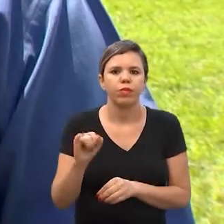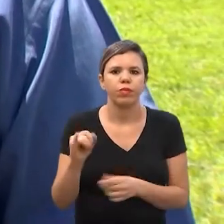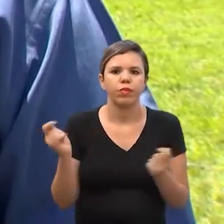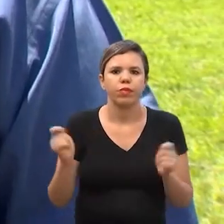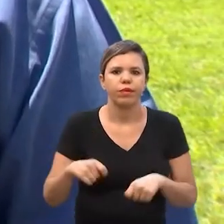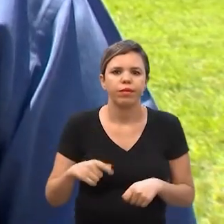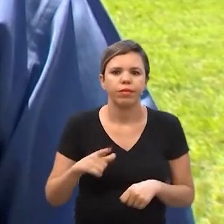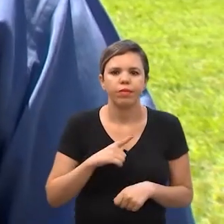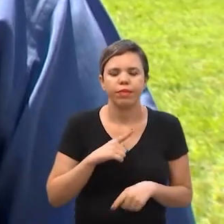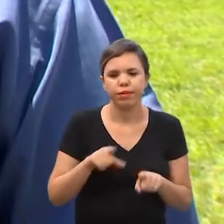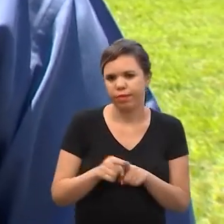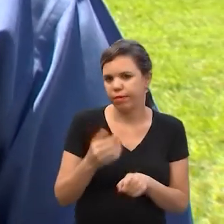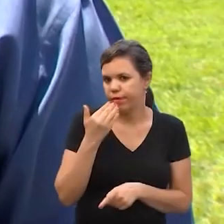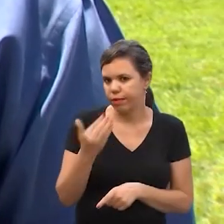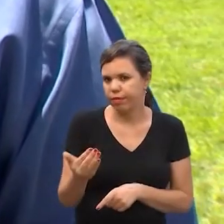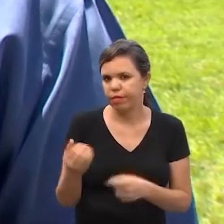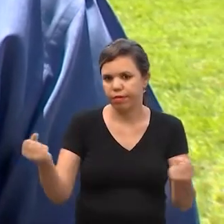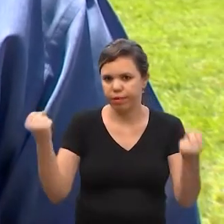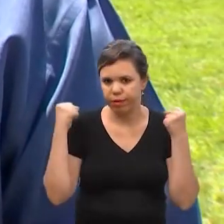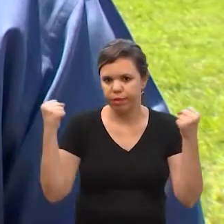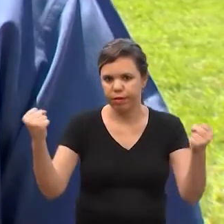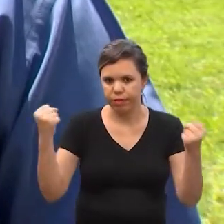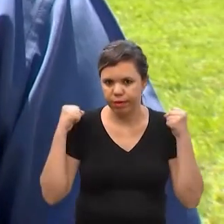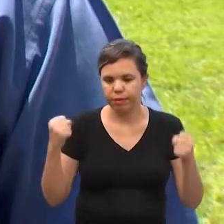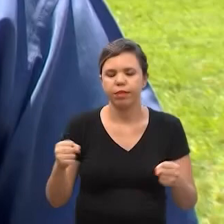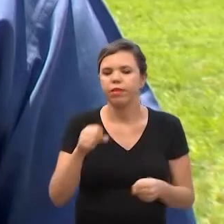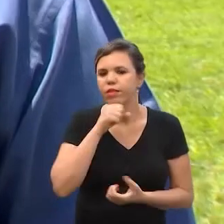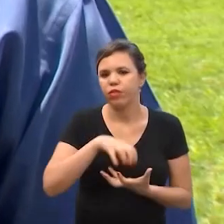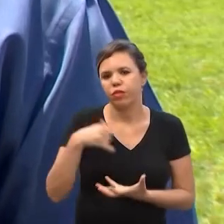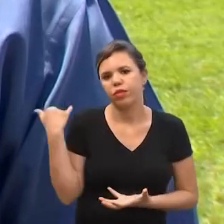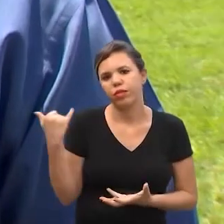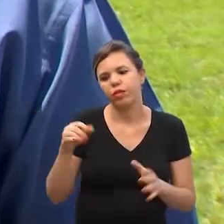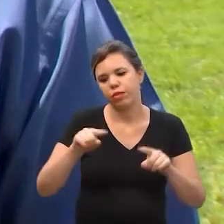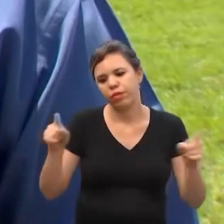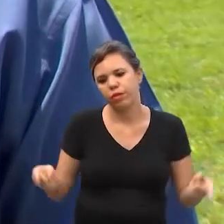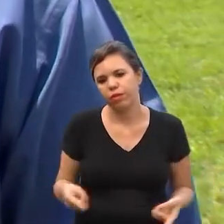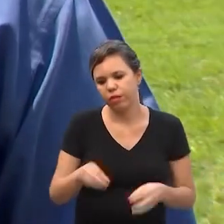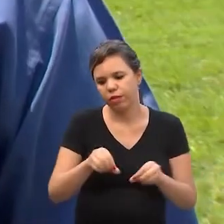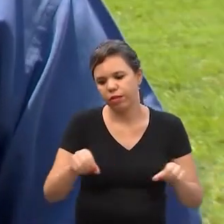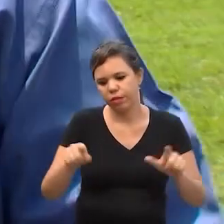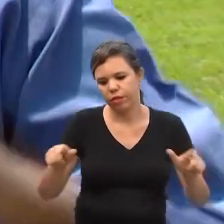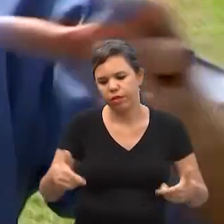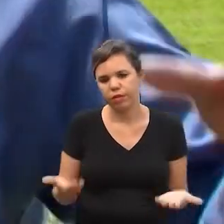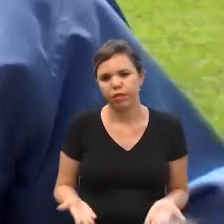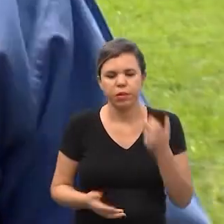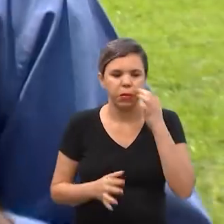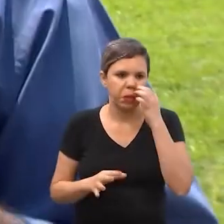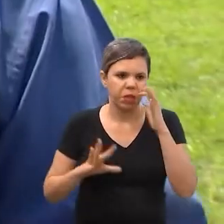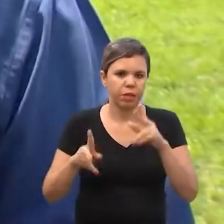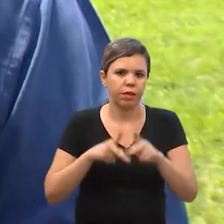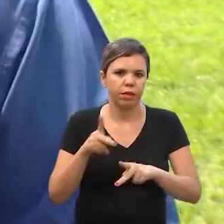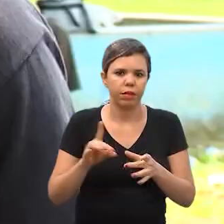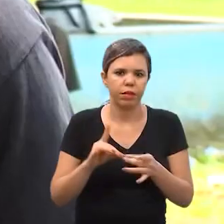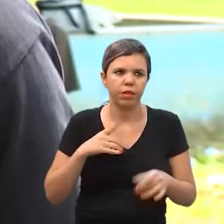for possível, a gente também está pedindo a academia da terceira idade e a quadra de areia aqui do lado para que toda a